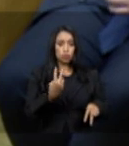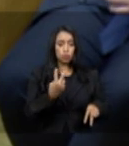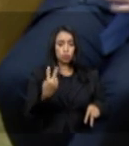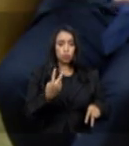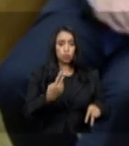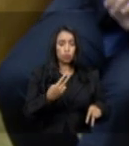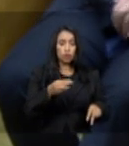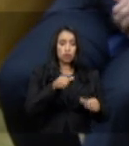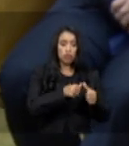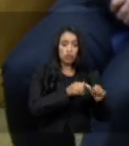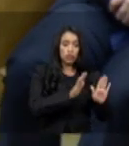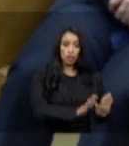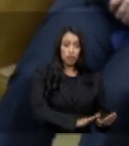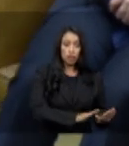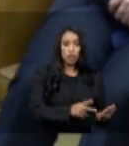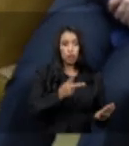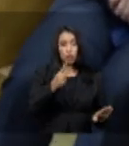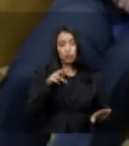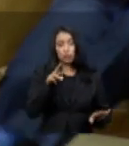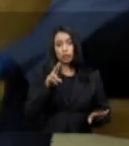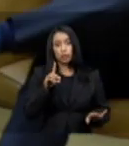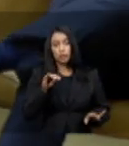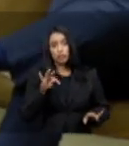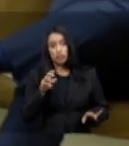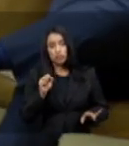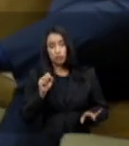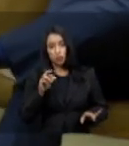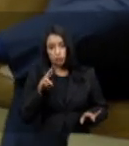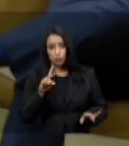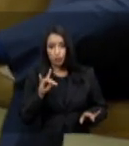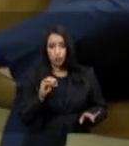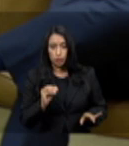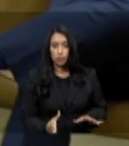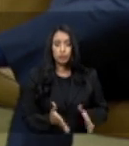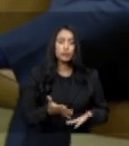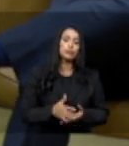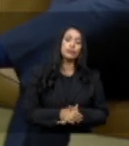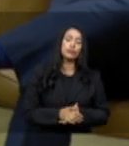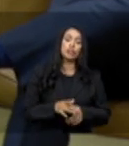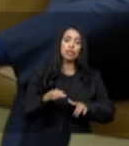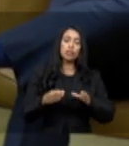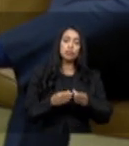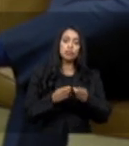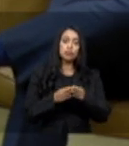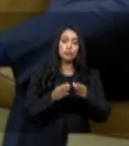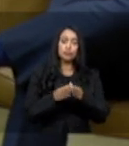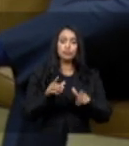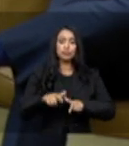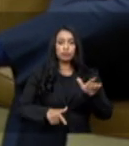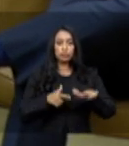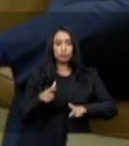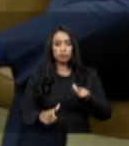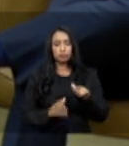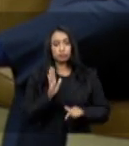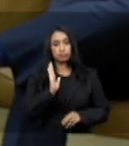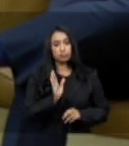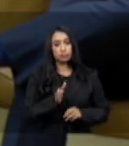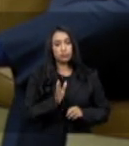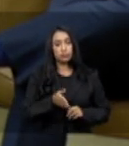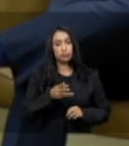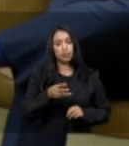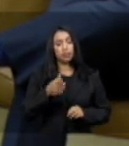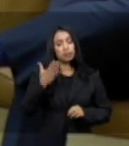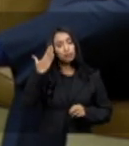caráter de finitivo e é preciso dizer nessa perspectiva que este grupo de trabalho já determinou a